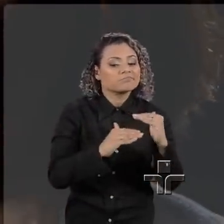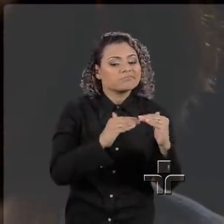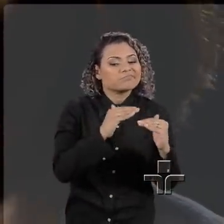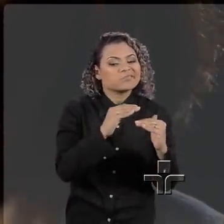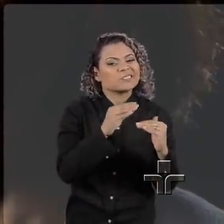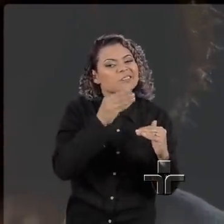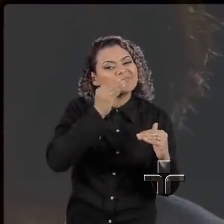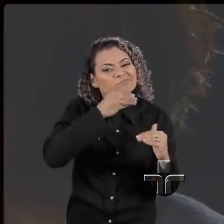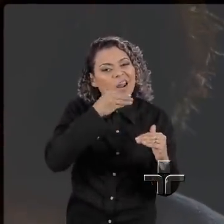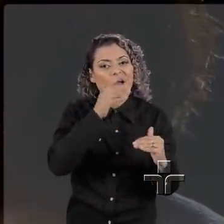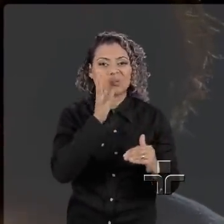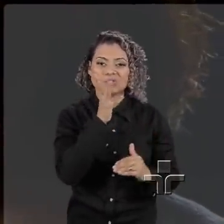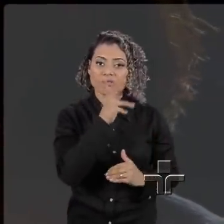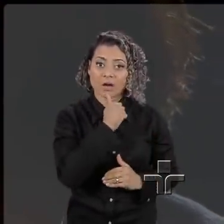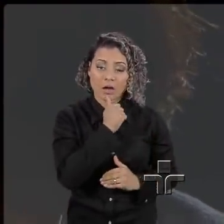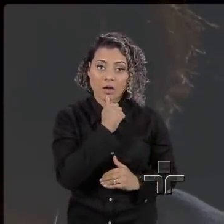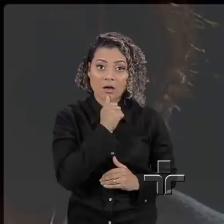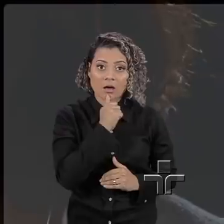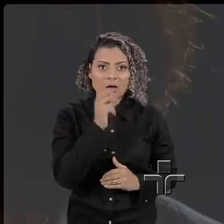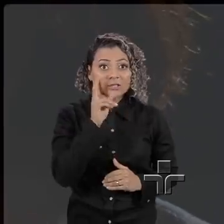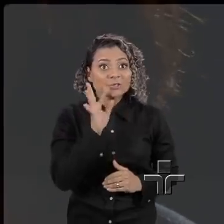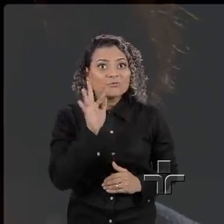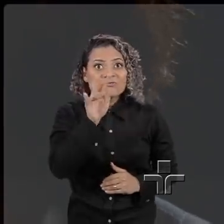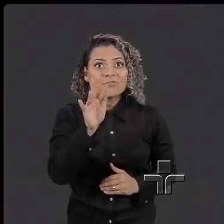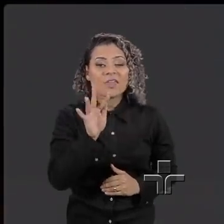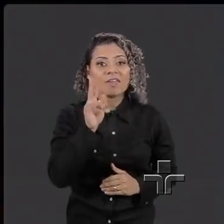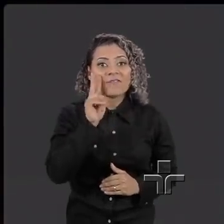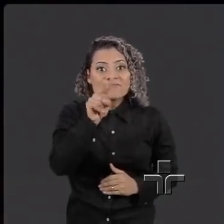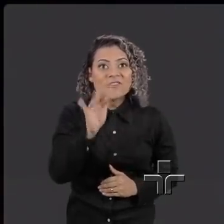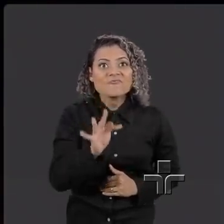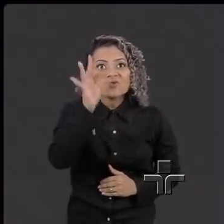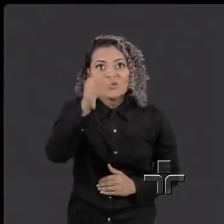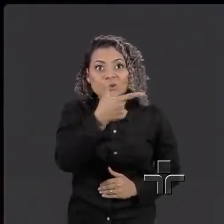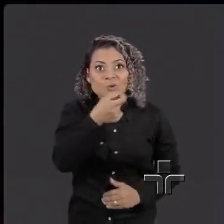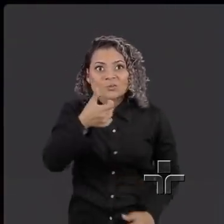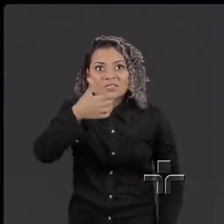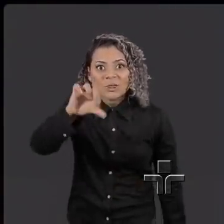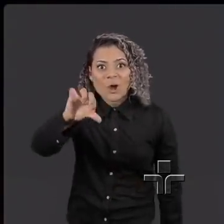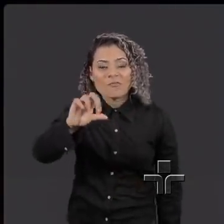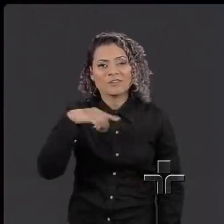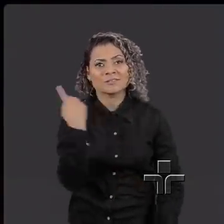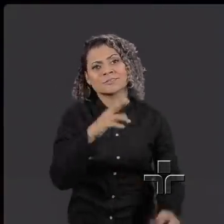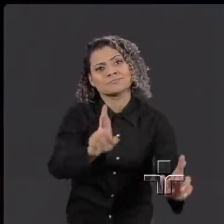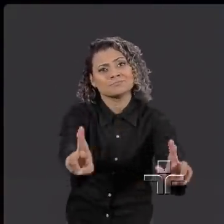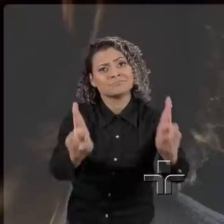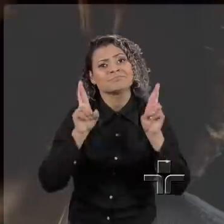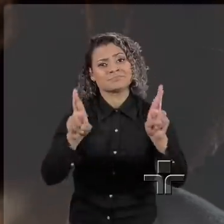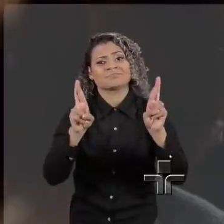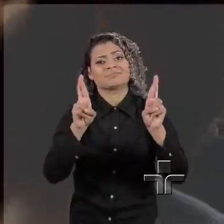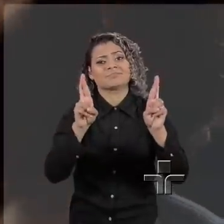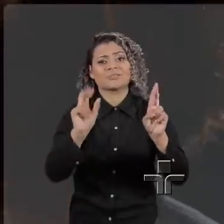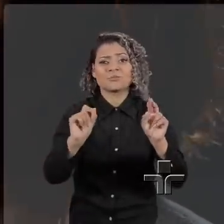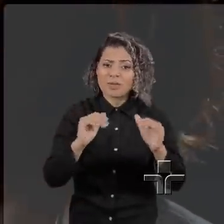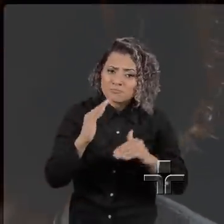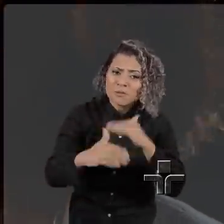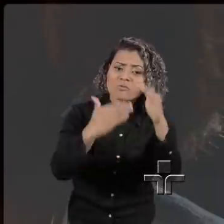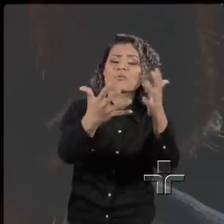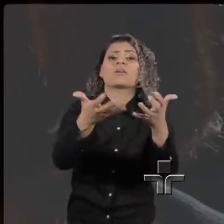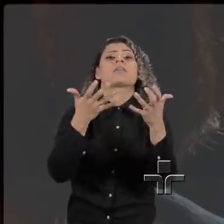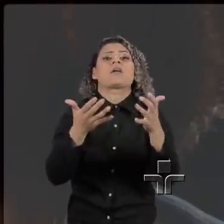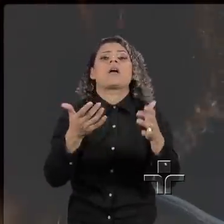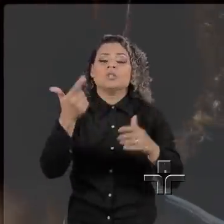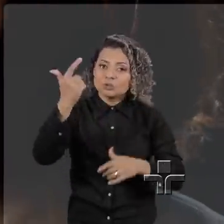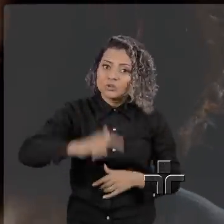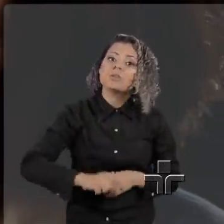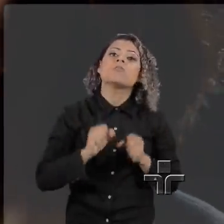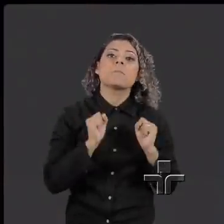bem devagarinho. Quando a gente olha para 2019, a gente tem uma expectativa para um crescimento bem maior, que pode de